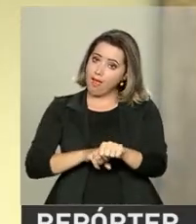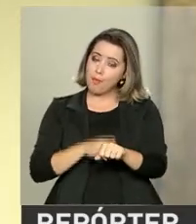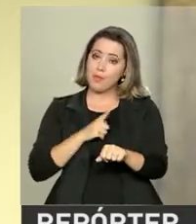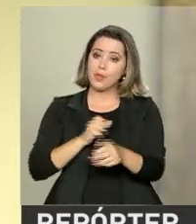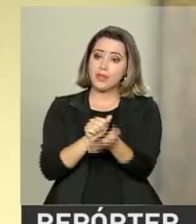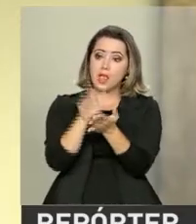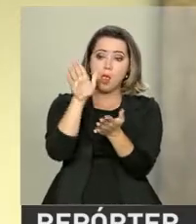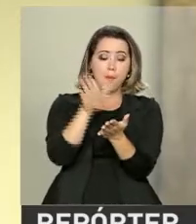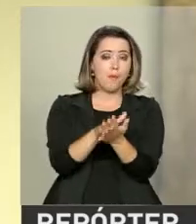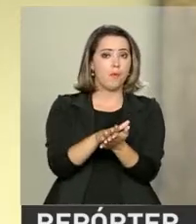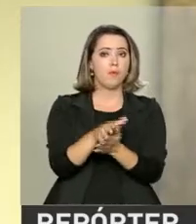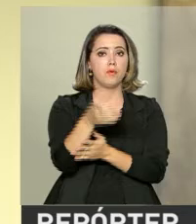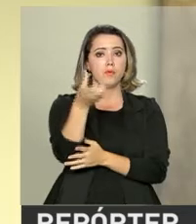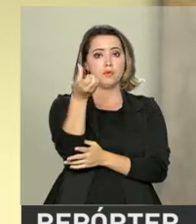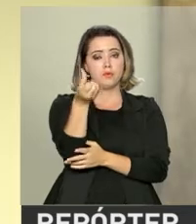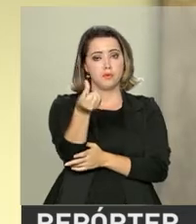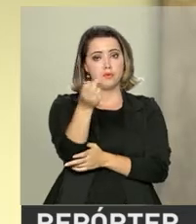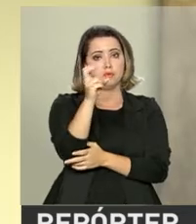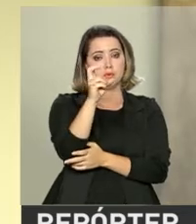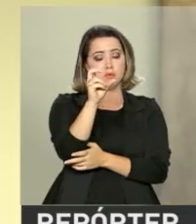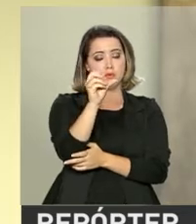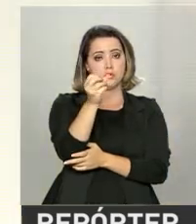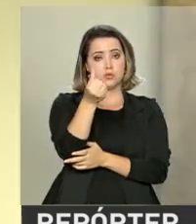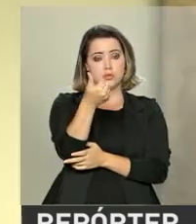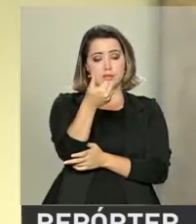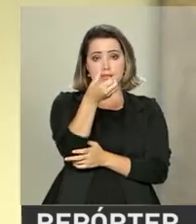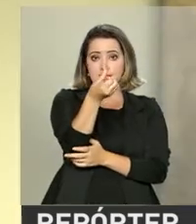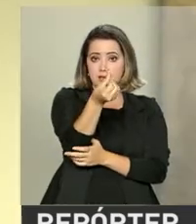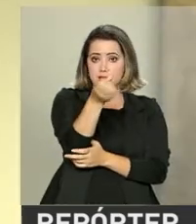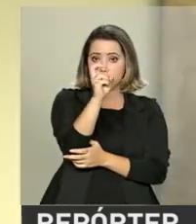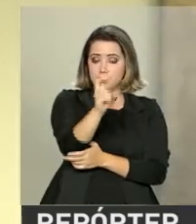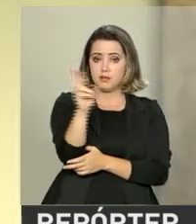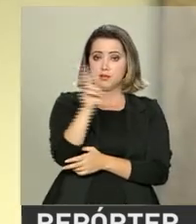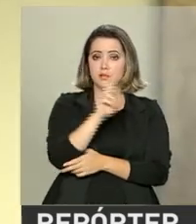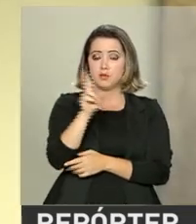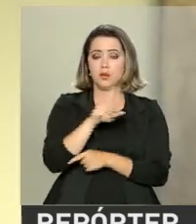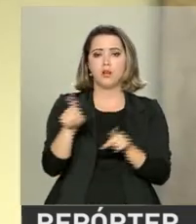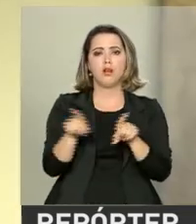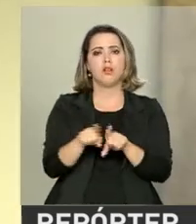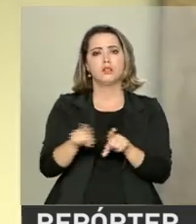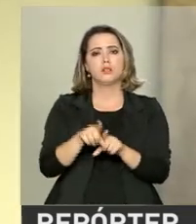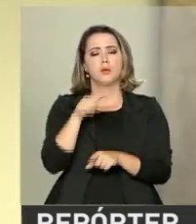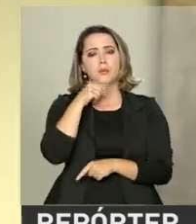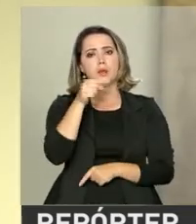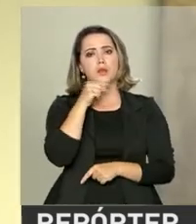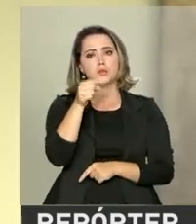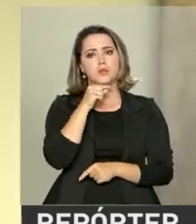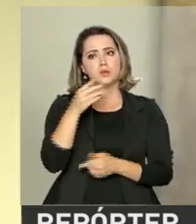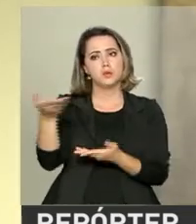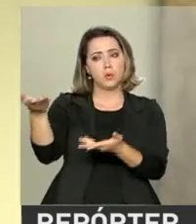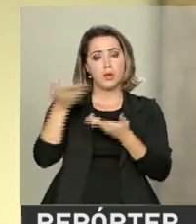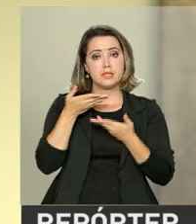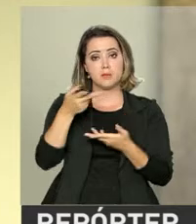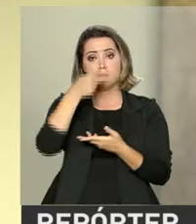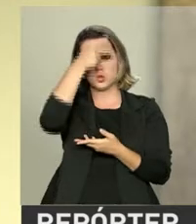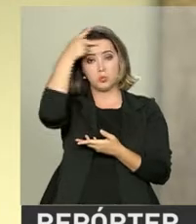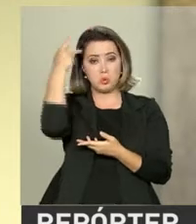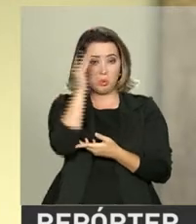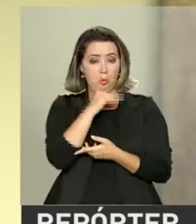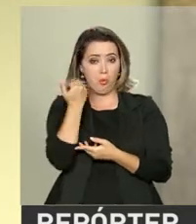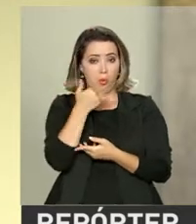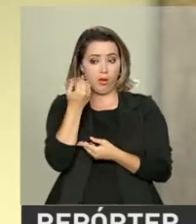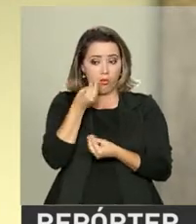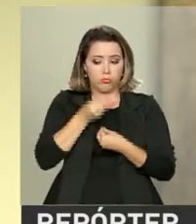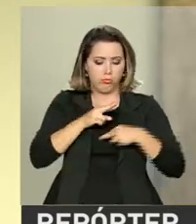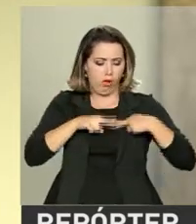de R$ 165,74. Uma dúvida também que acontece é o recebimento de herança, né? Então, como é que